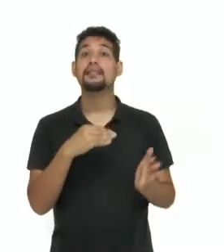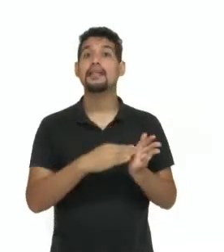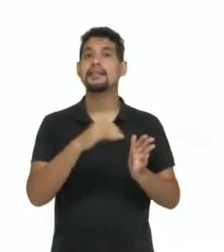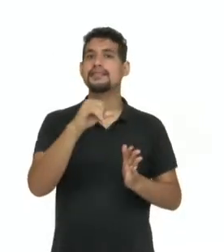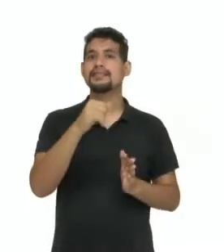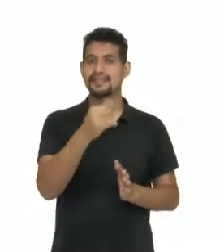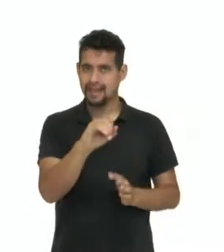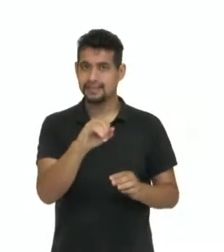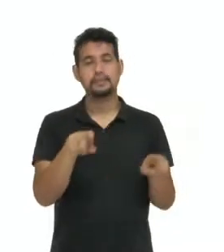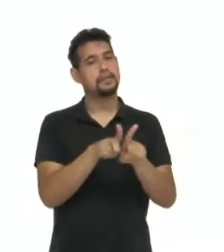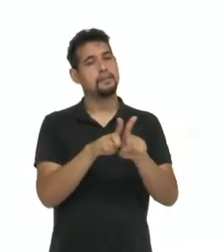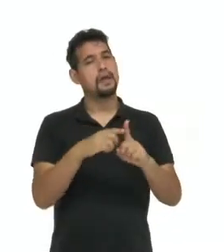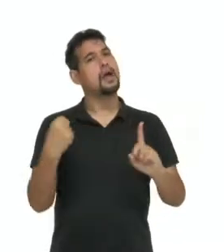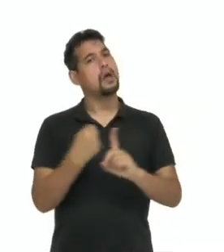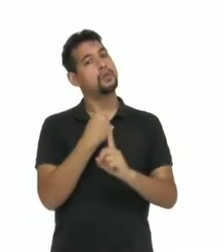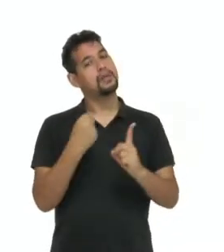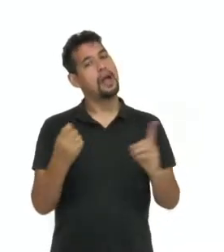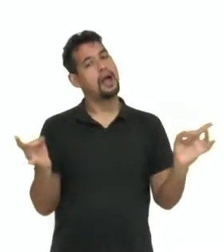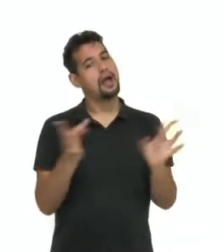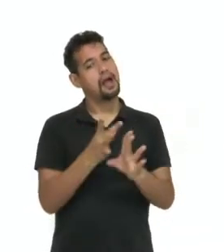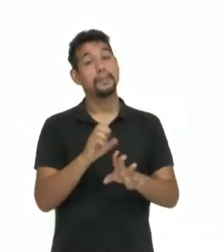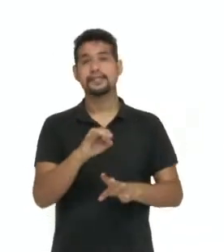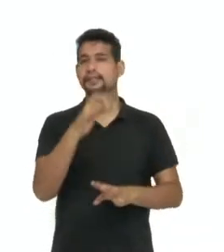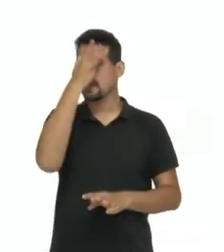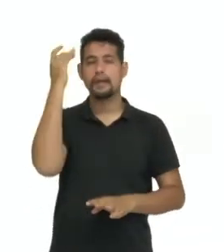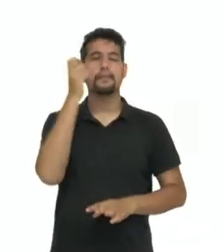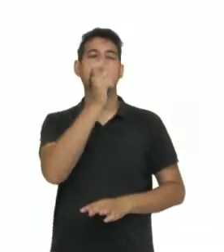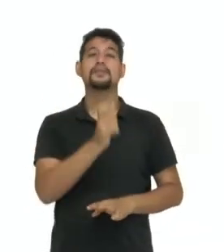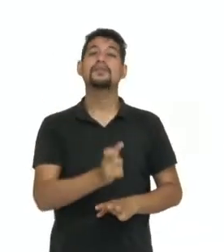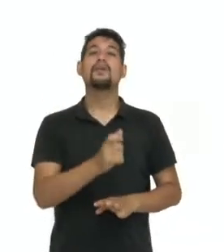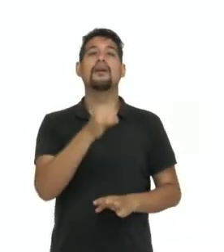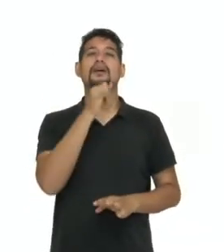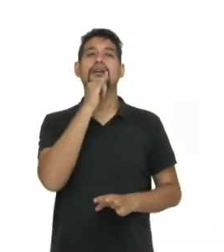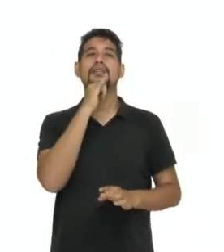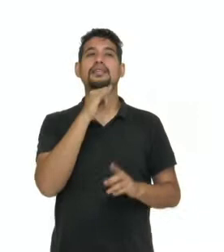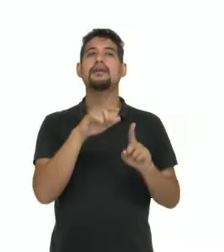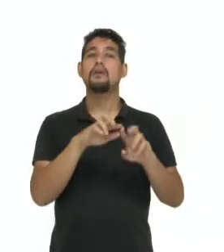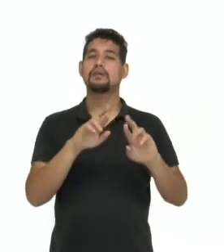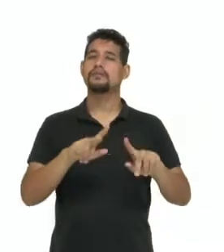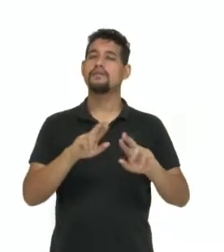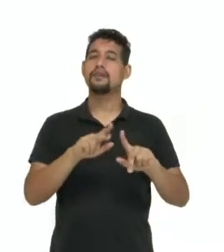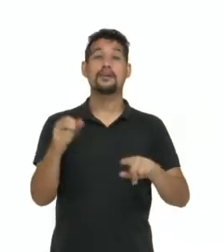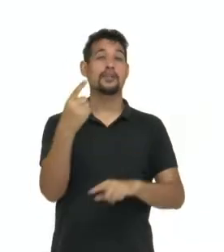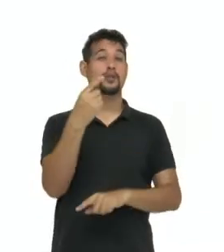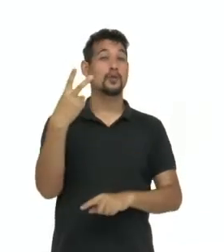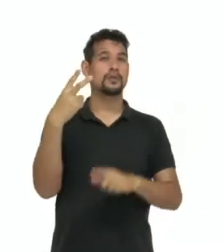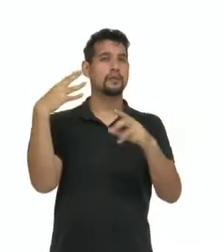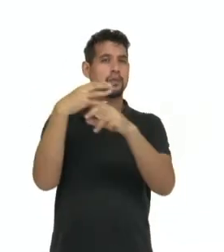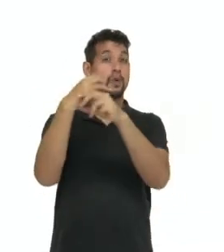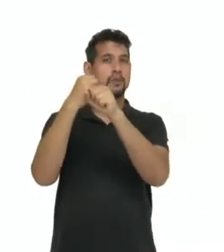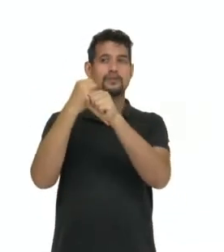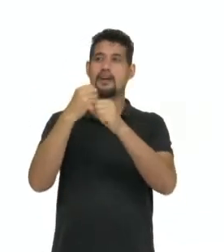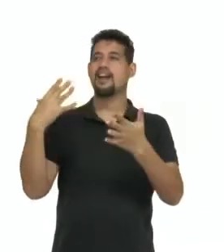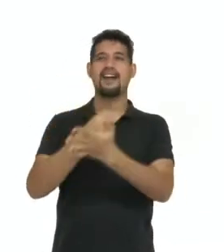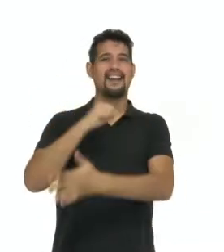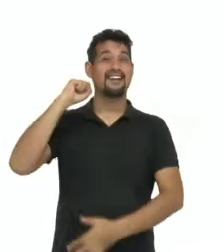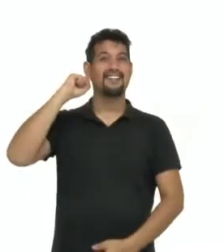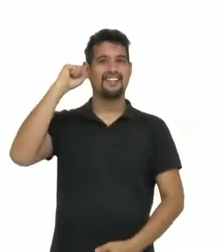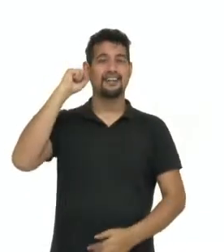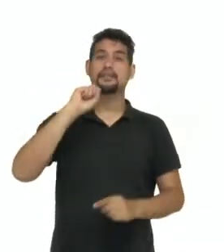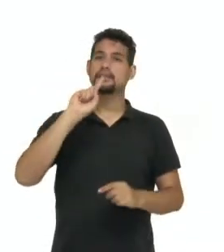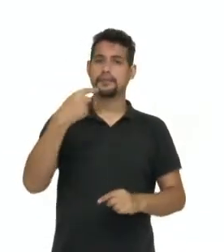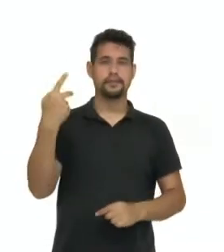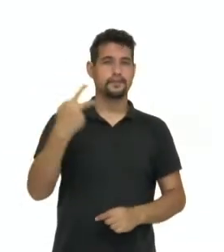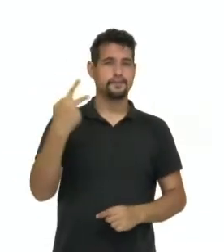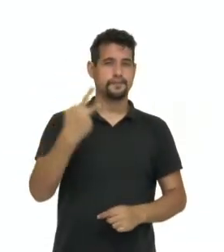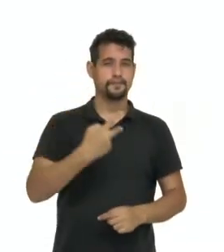poderá acabar caso um dos competidores atinja uma diferença de 12 pontos a partir do segundo